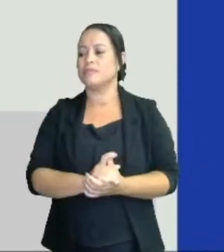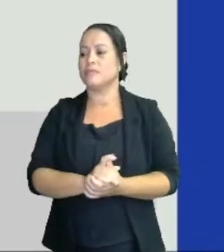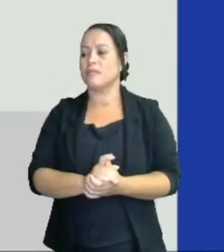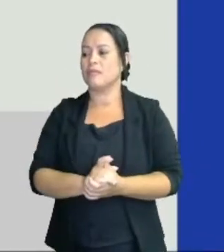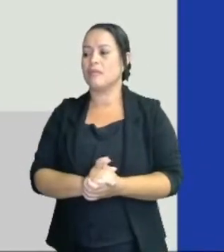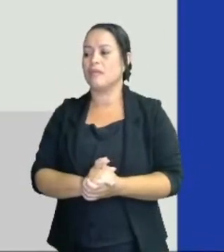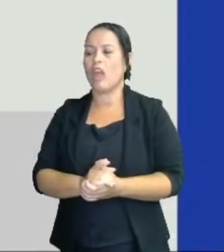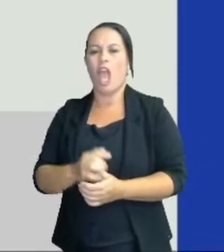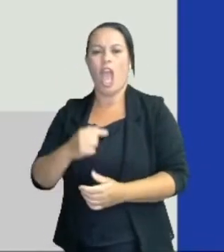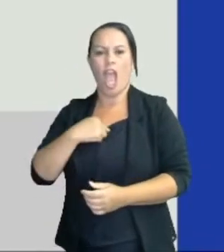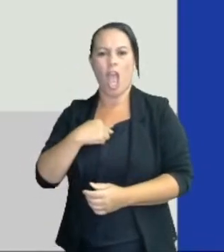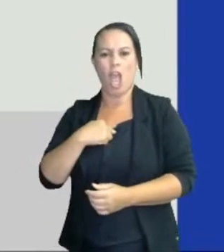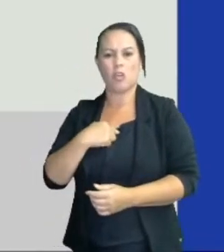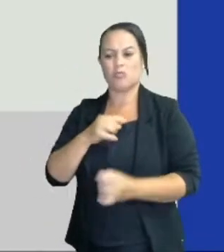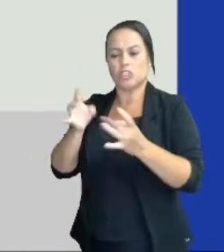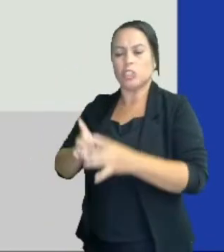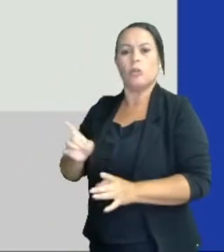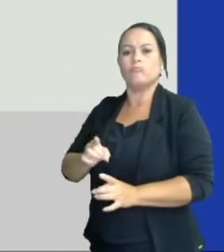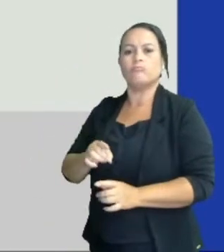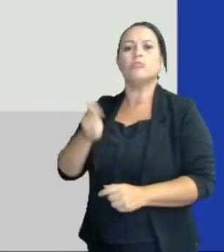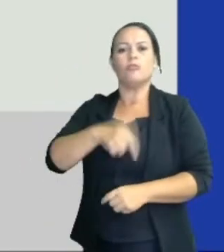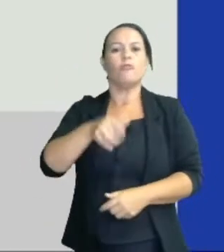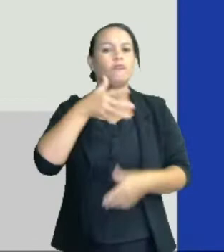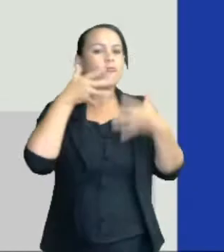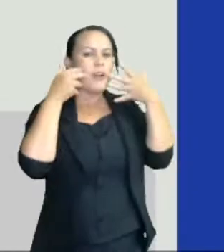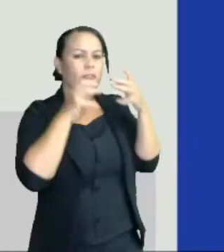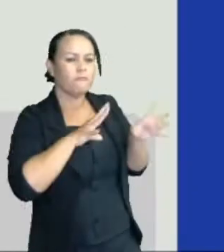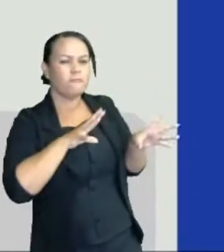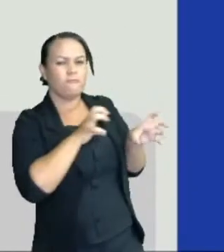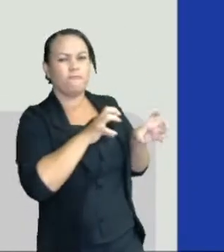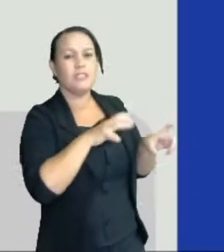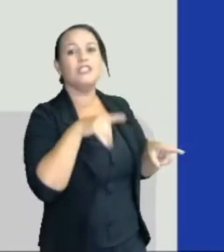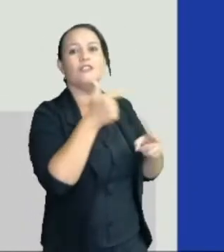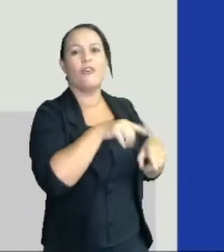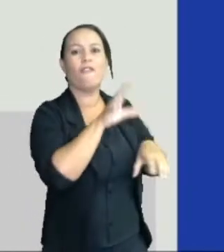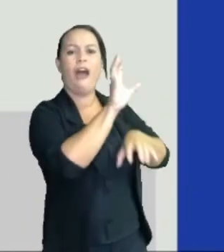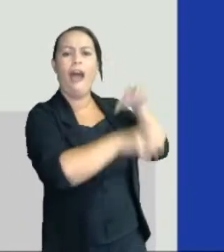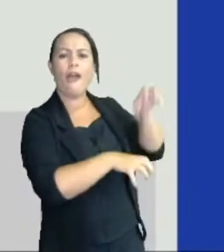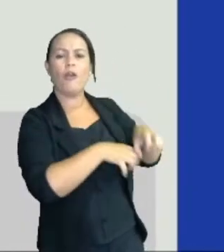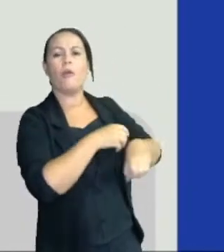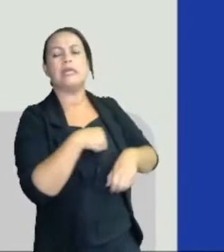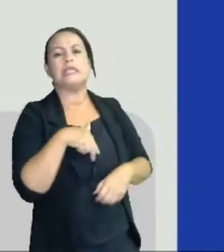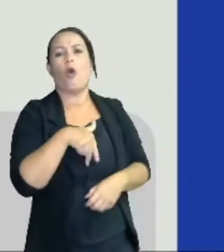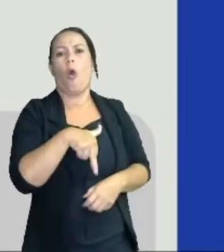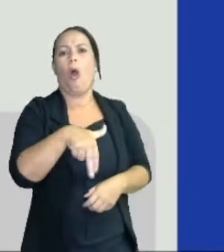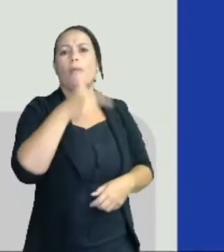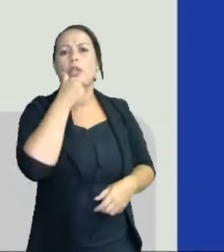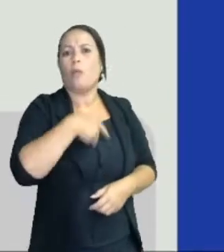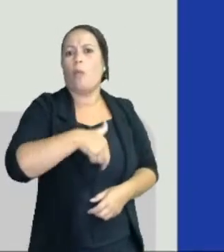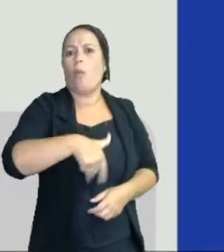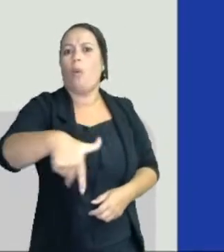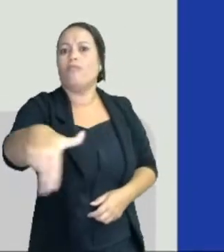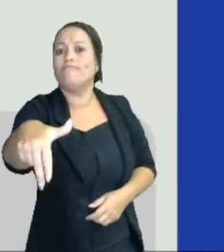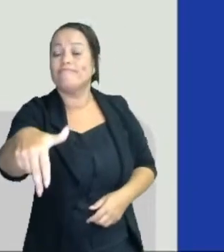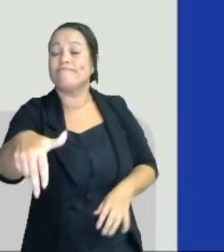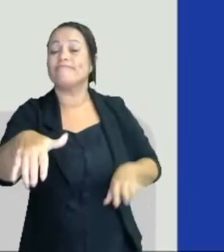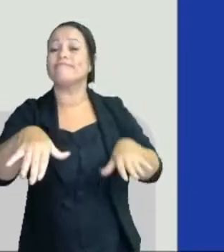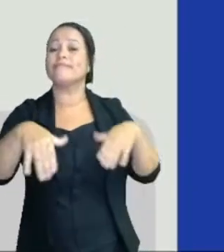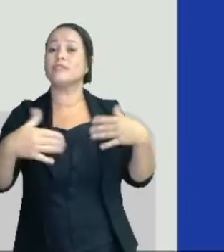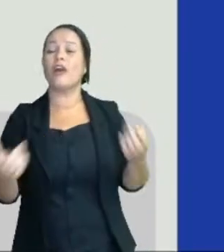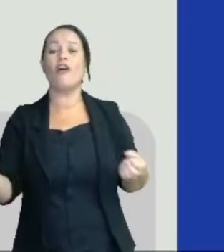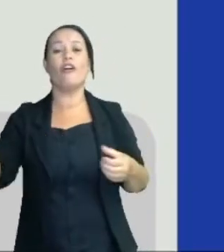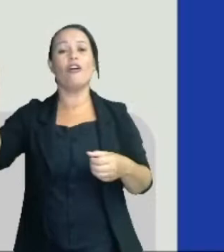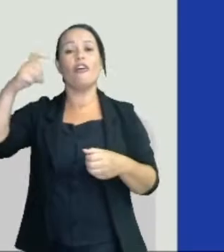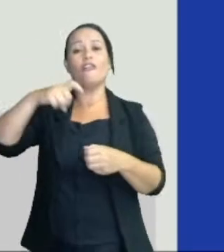Eu não desisto. O gato de novo e arranhou ele e ele saiu correndo. Já